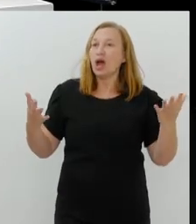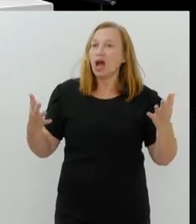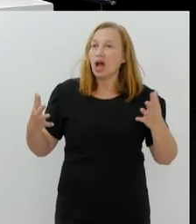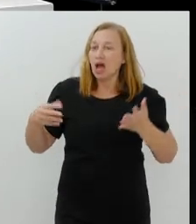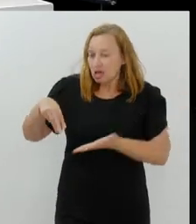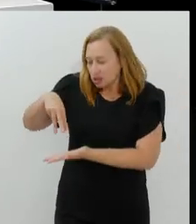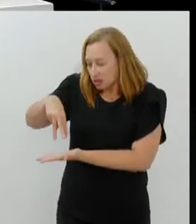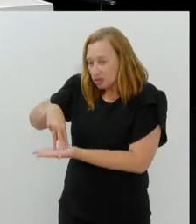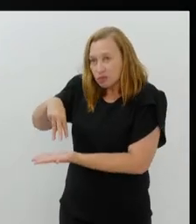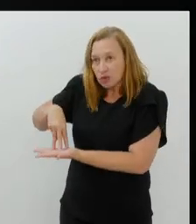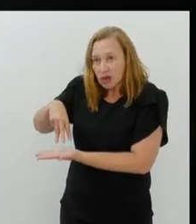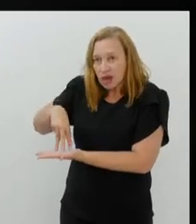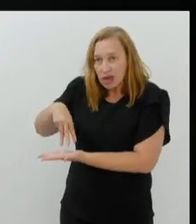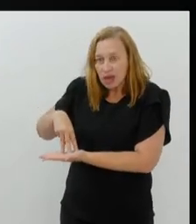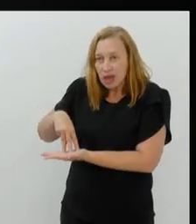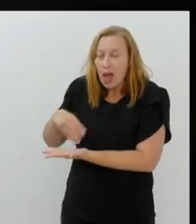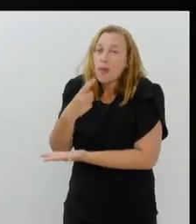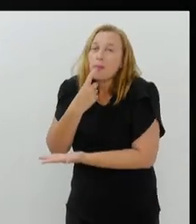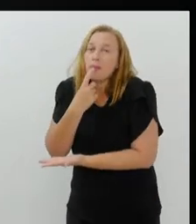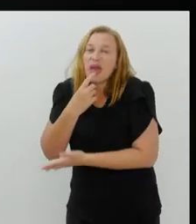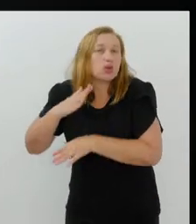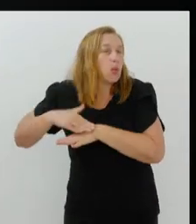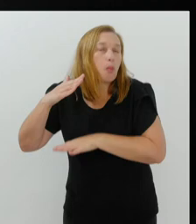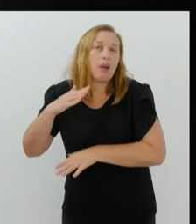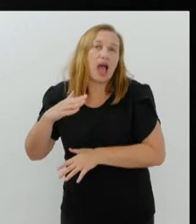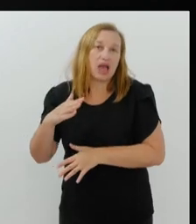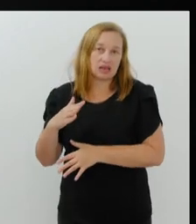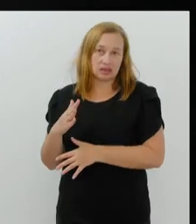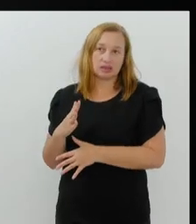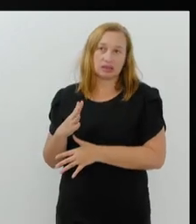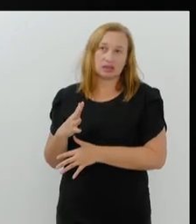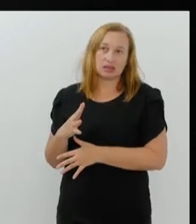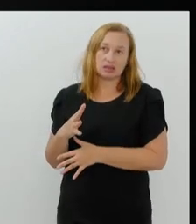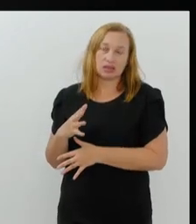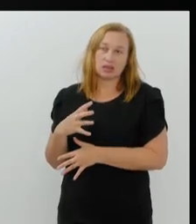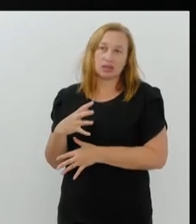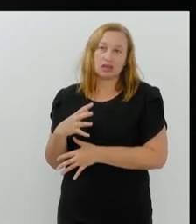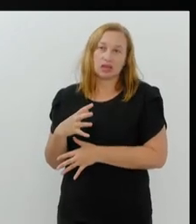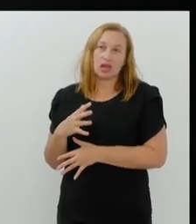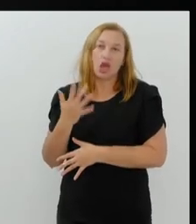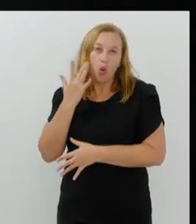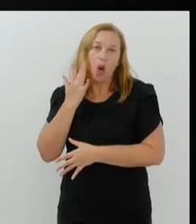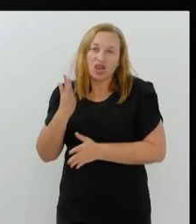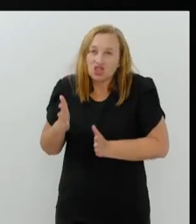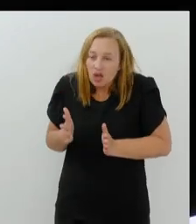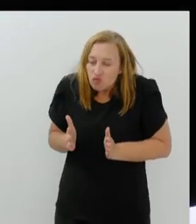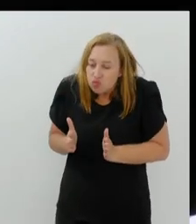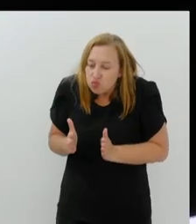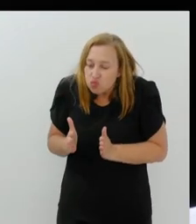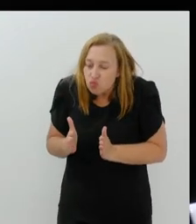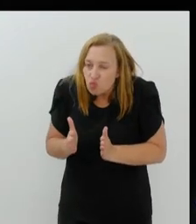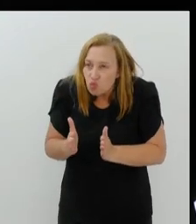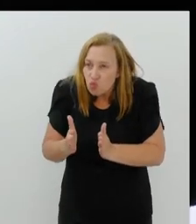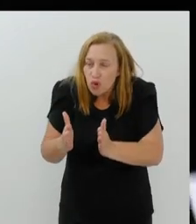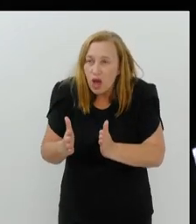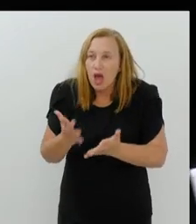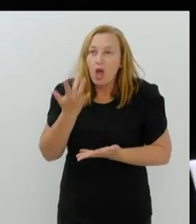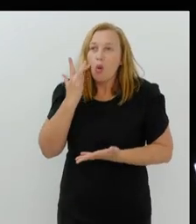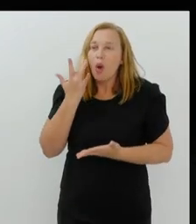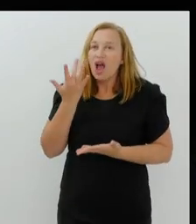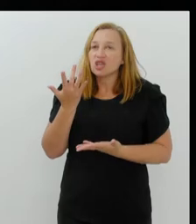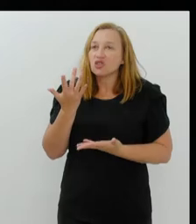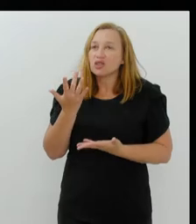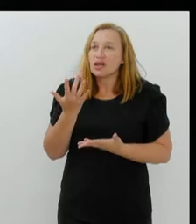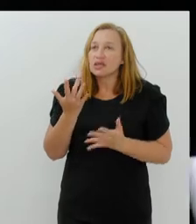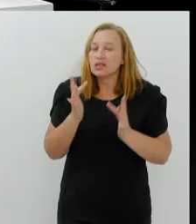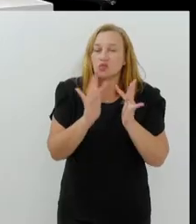Rio a Sapucaí te abraça mais. Te abraça mais. Você está mais no aconchego. Mas é mais estreita mesmo, não é?